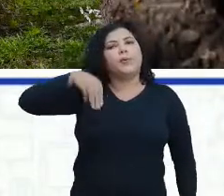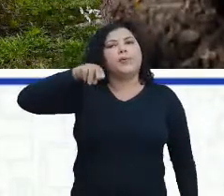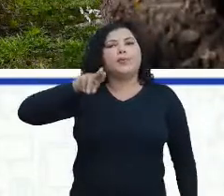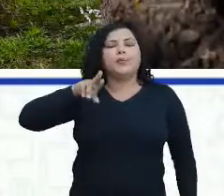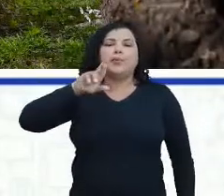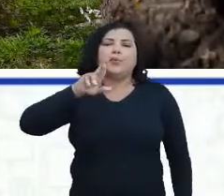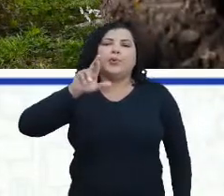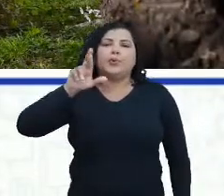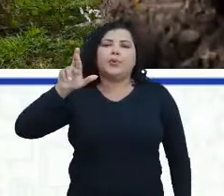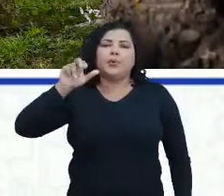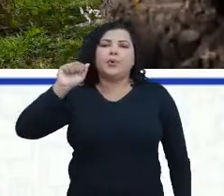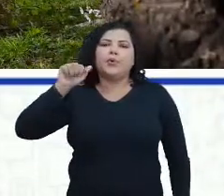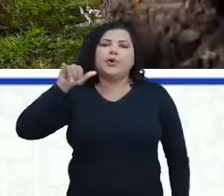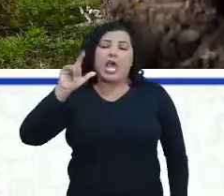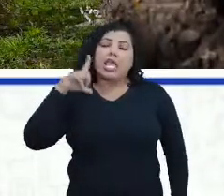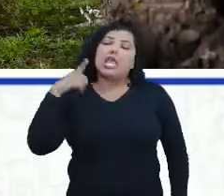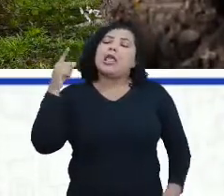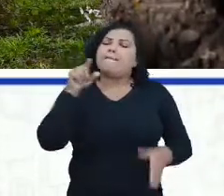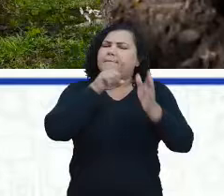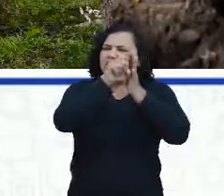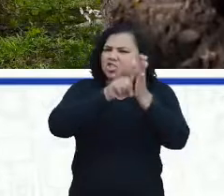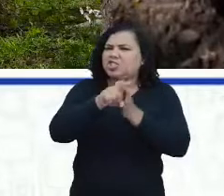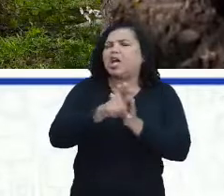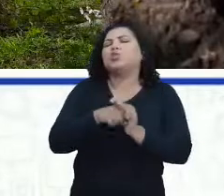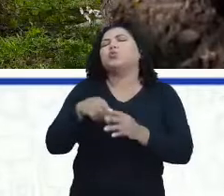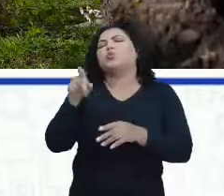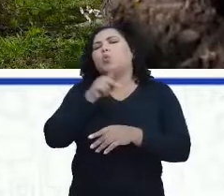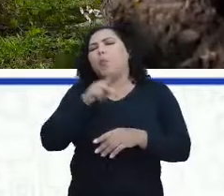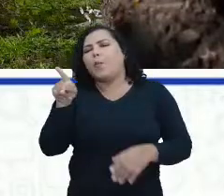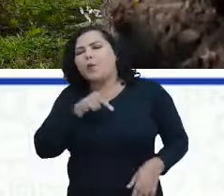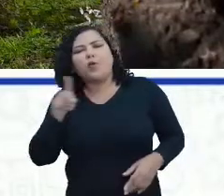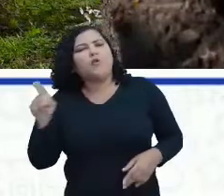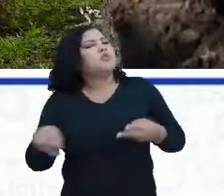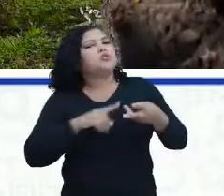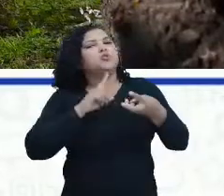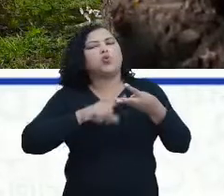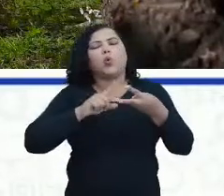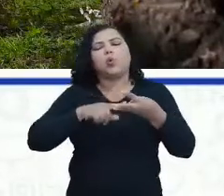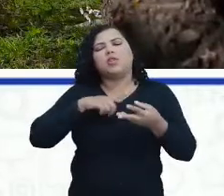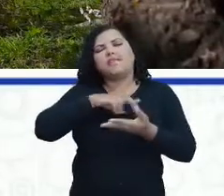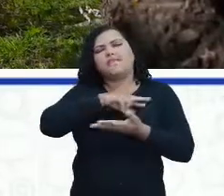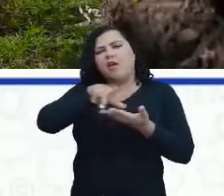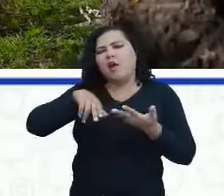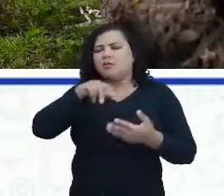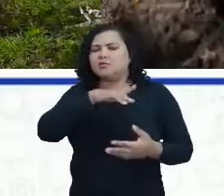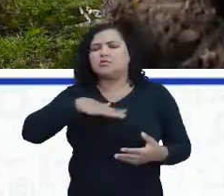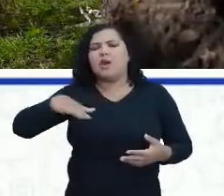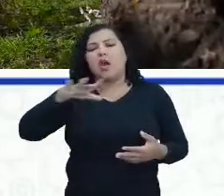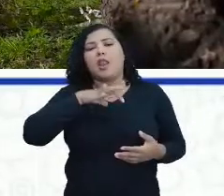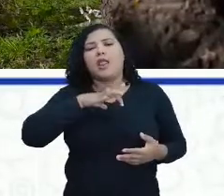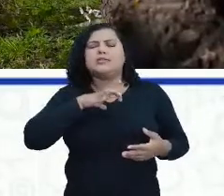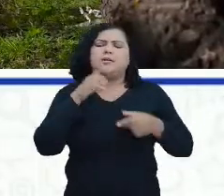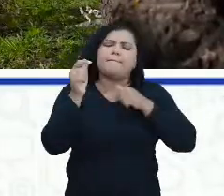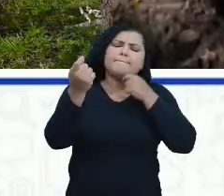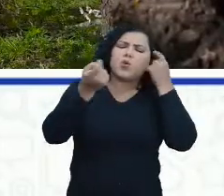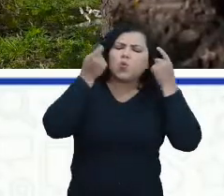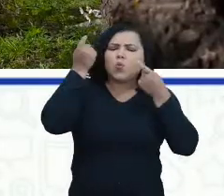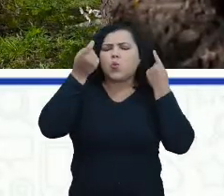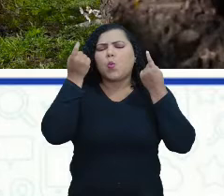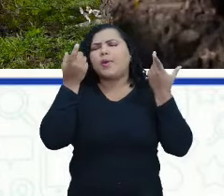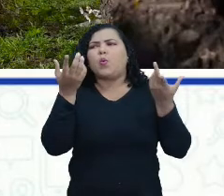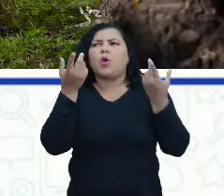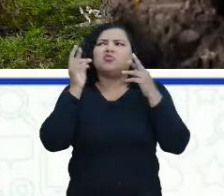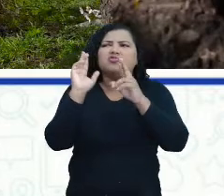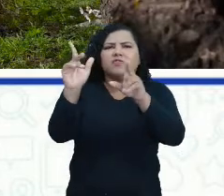um ambientalista e ele se preocupa com a questão dos sons, né, com o ambiente sonoro